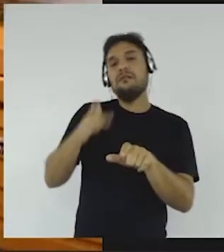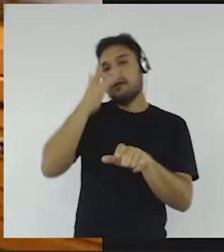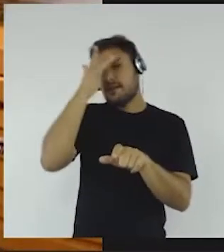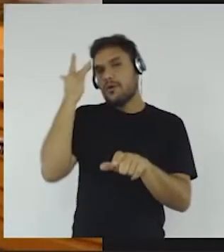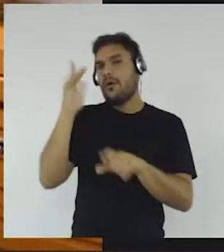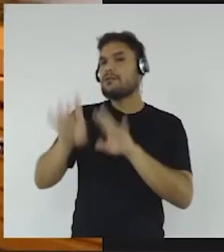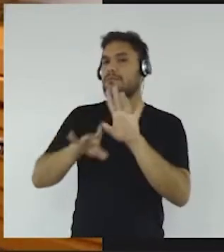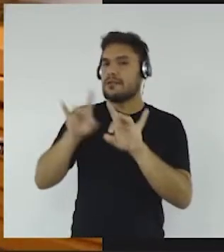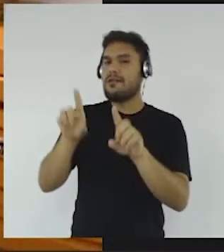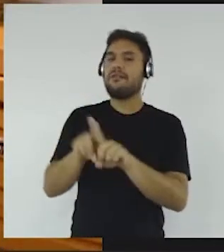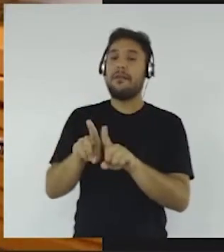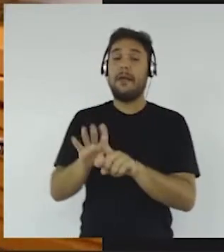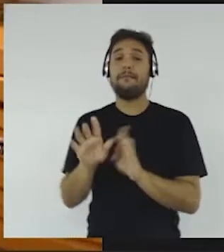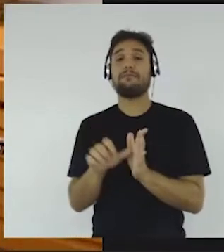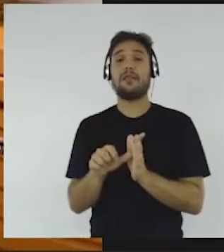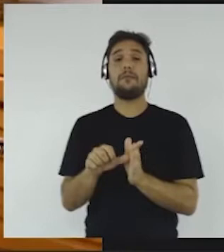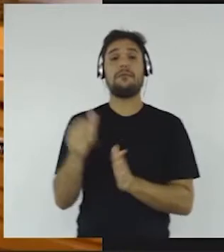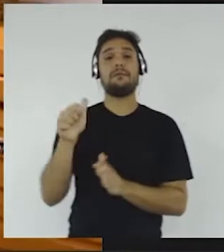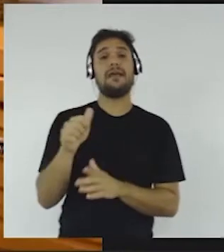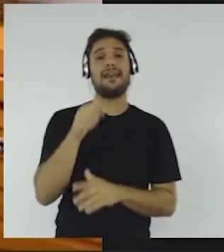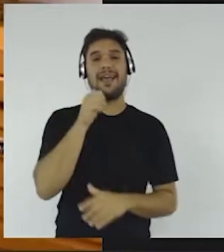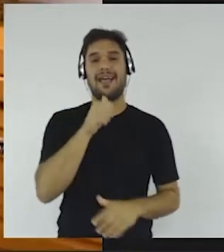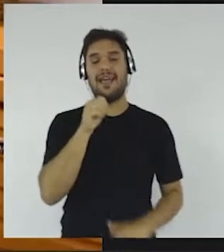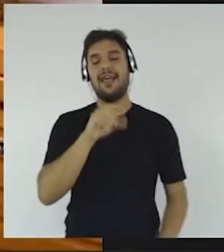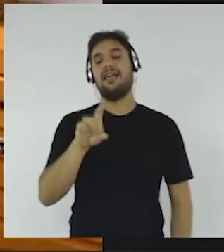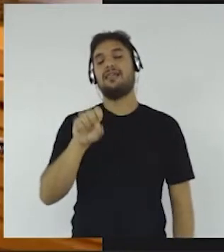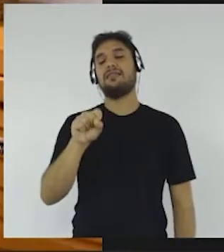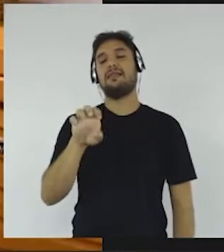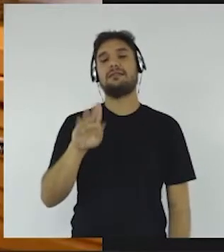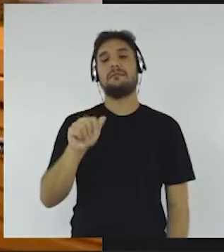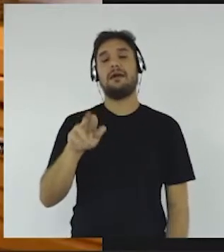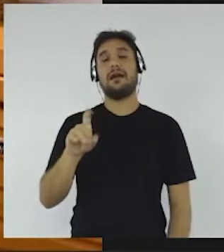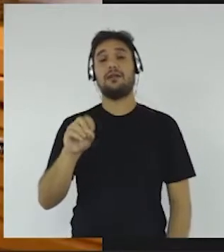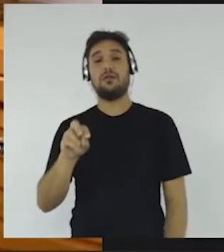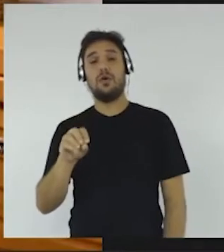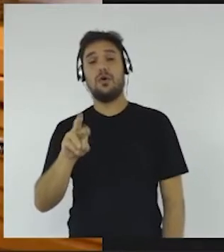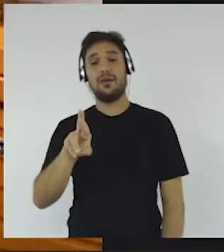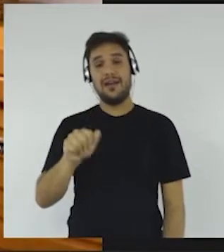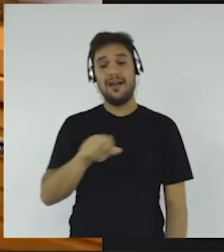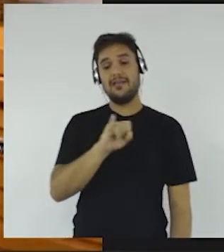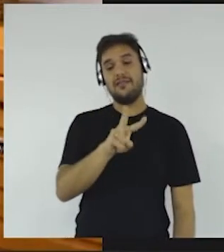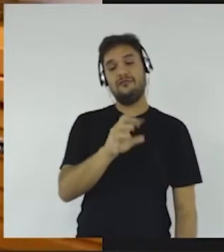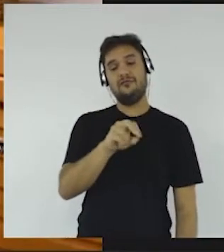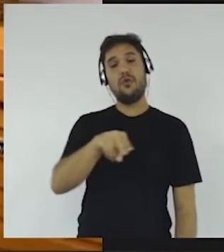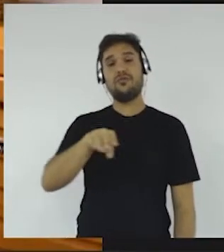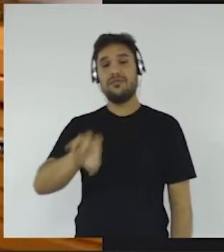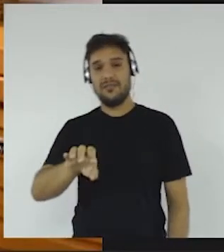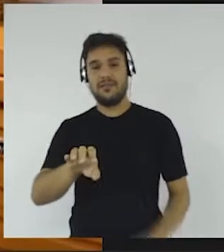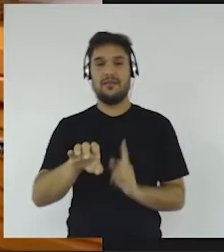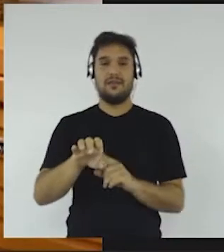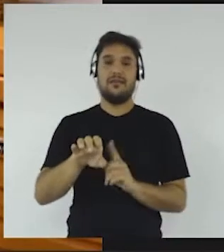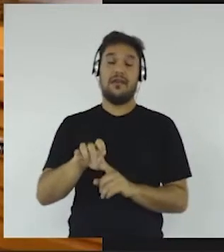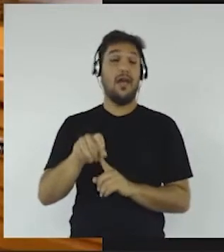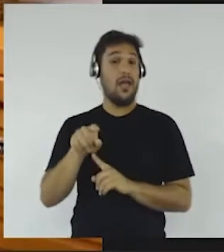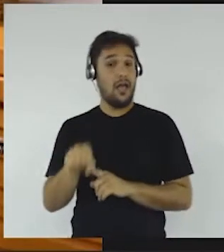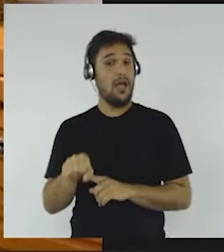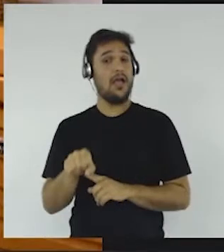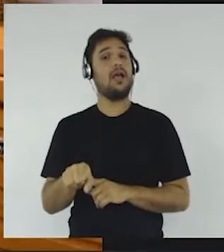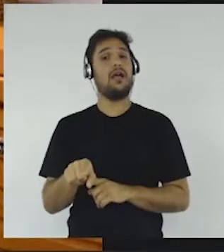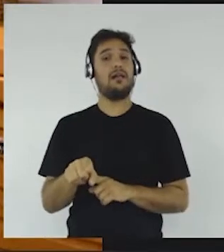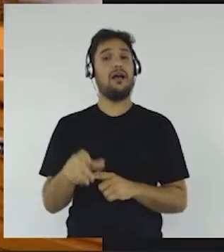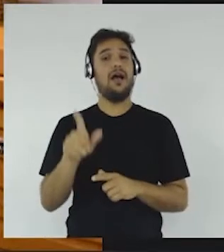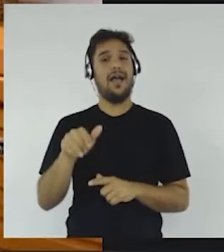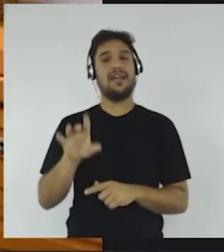especiais. Em primeiro lugar, a desembargadora Ivone Ferreira Caetano, hoje